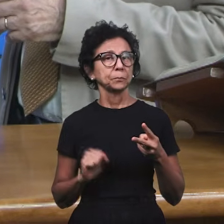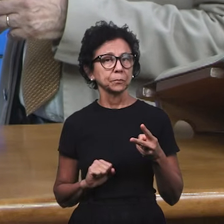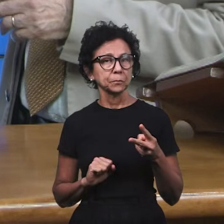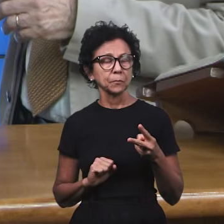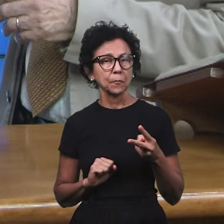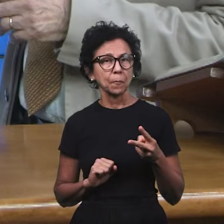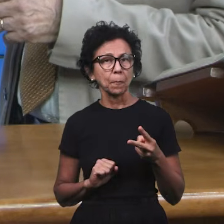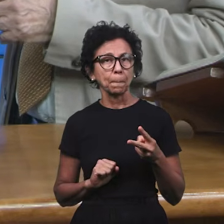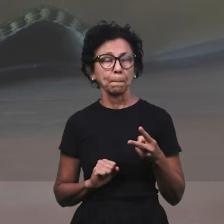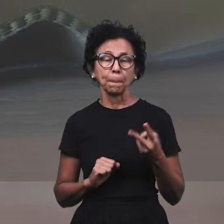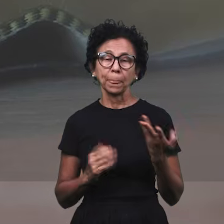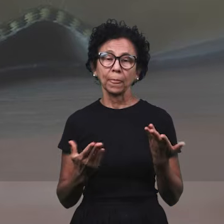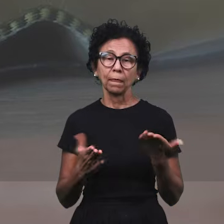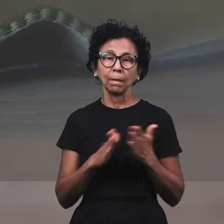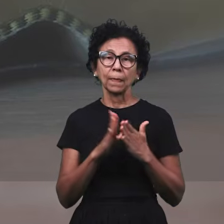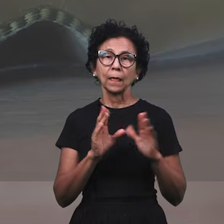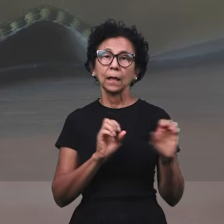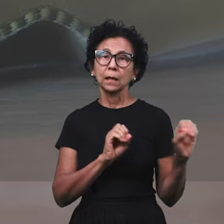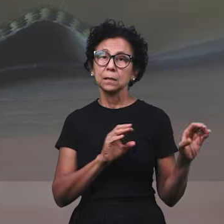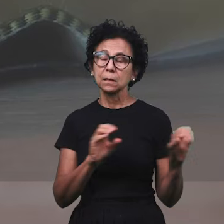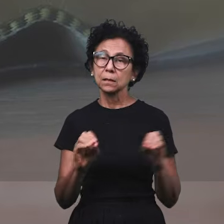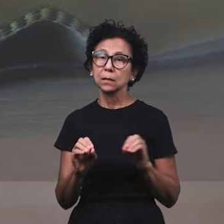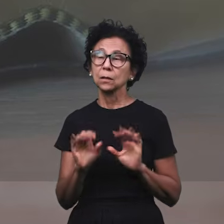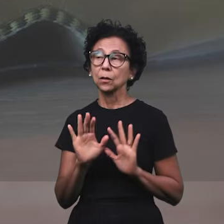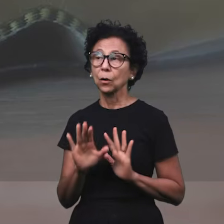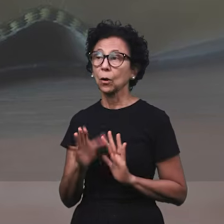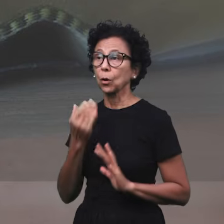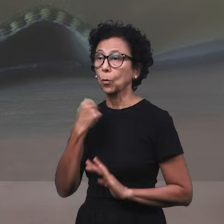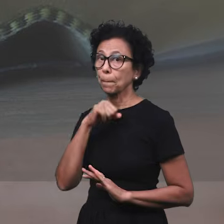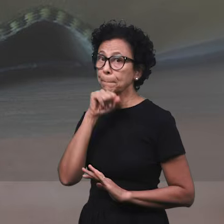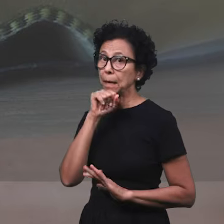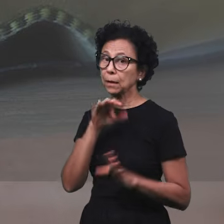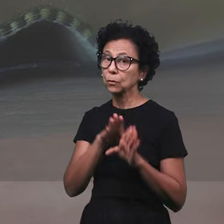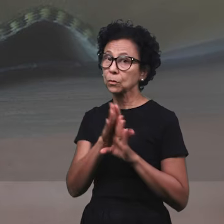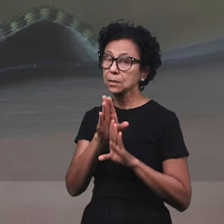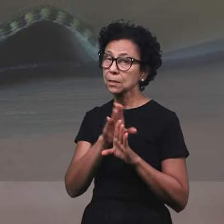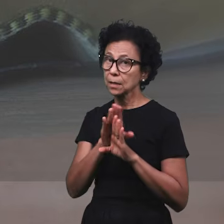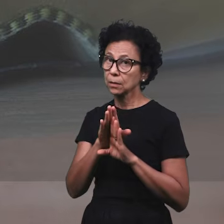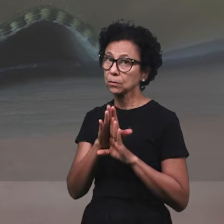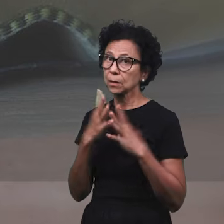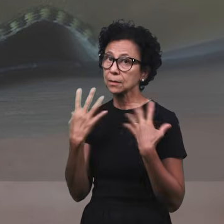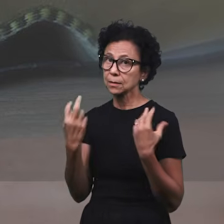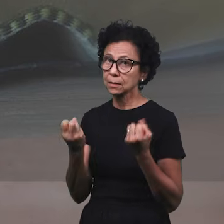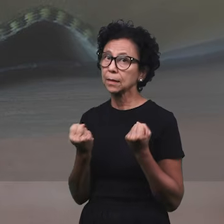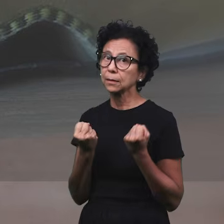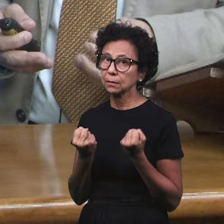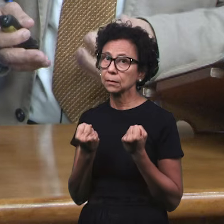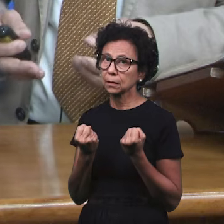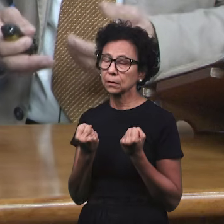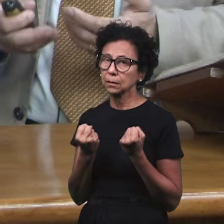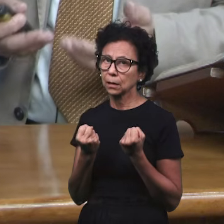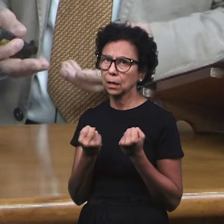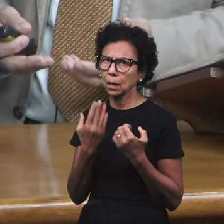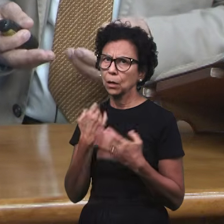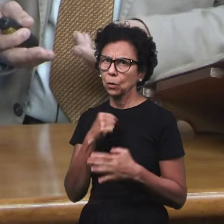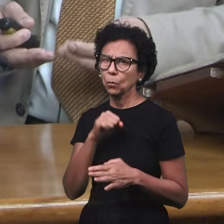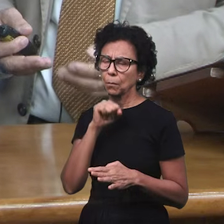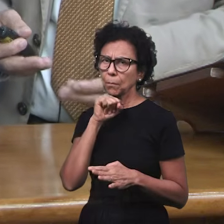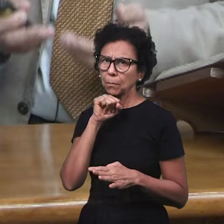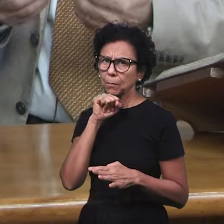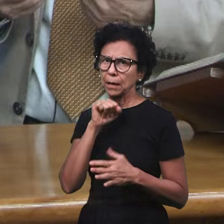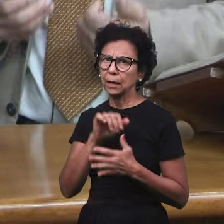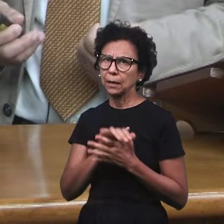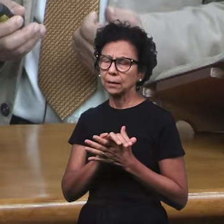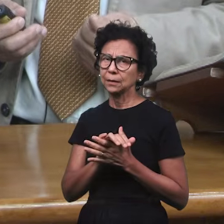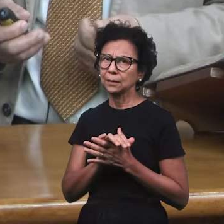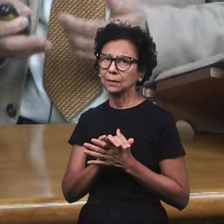porque a Bíblia diz assim: ouve a instrução do teu pai. Então é aquele que é o pai, que tem a instrução, aquele que está na eternidade,